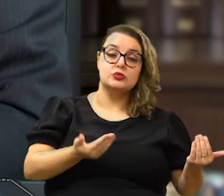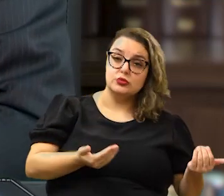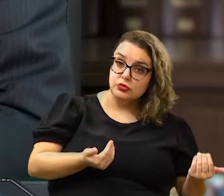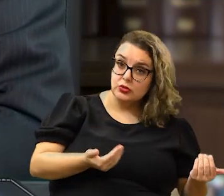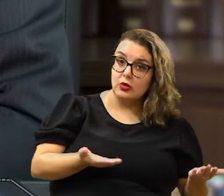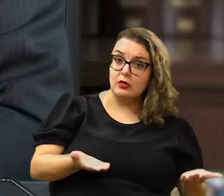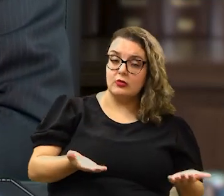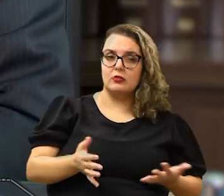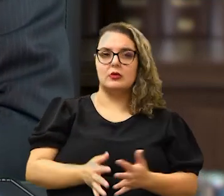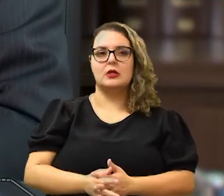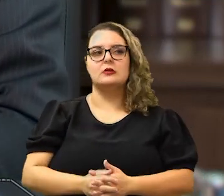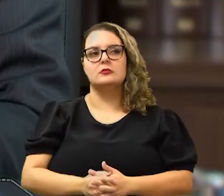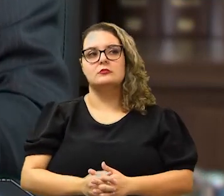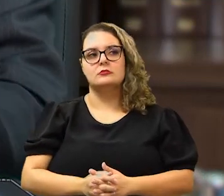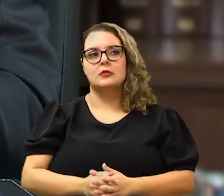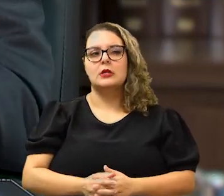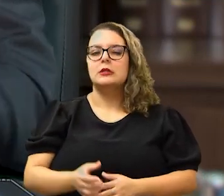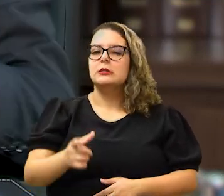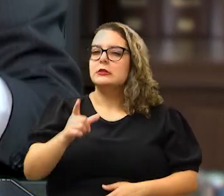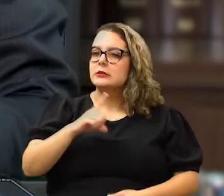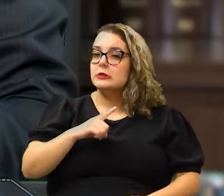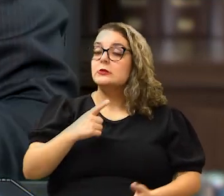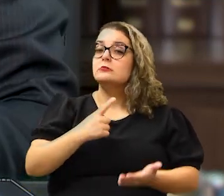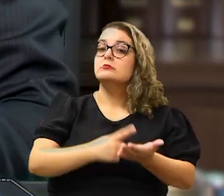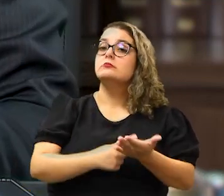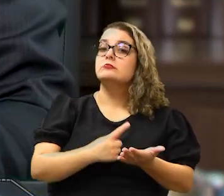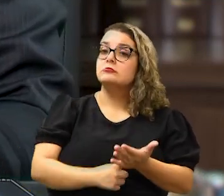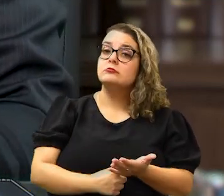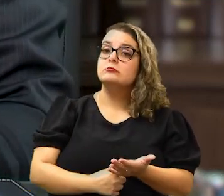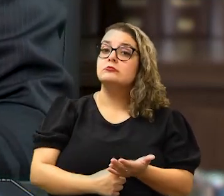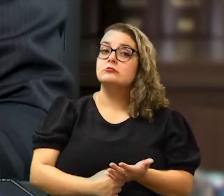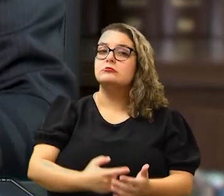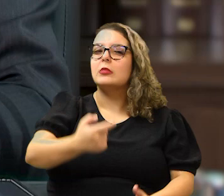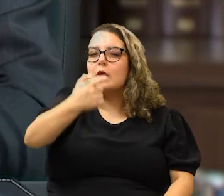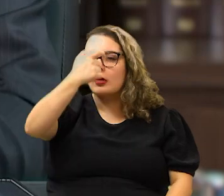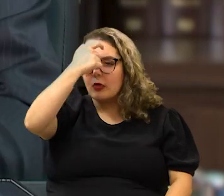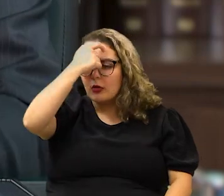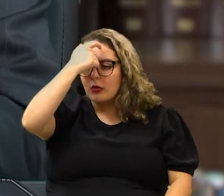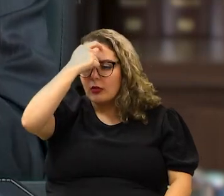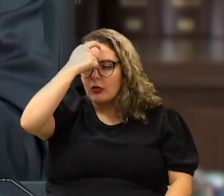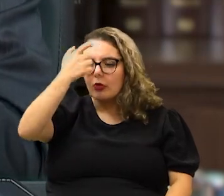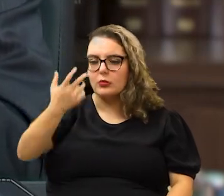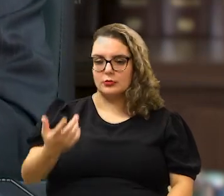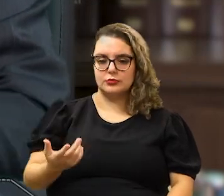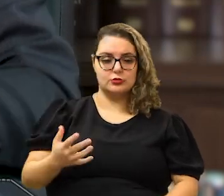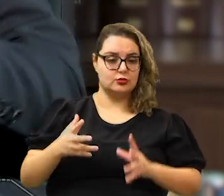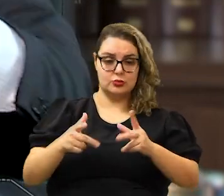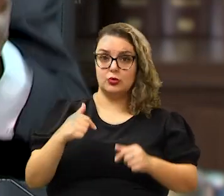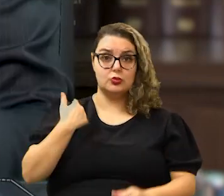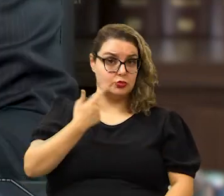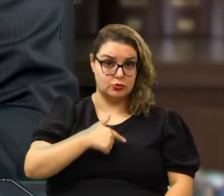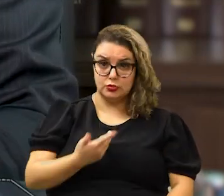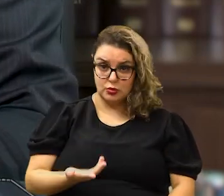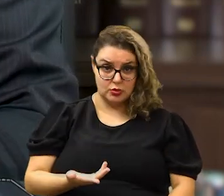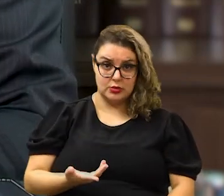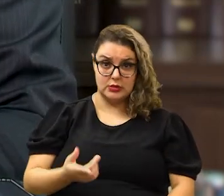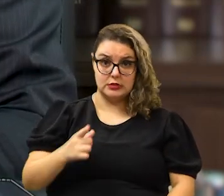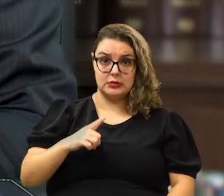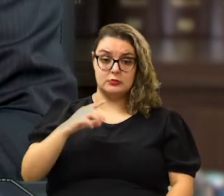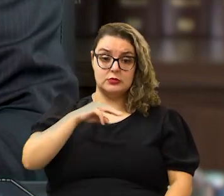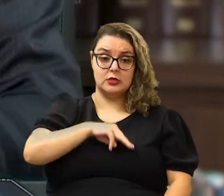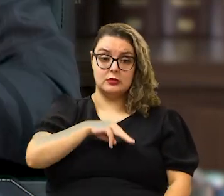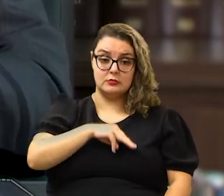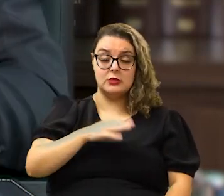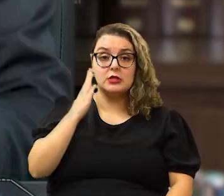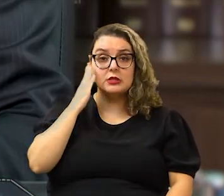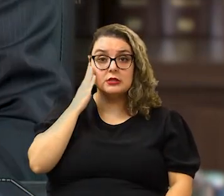tendo aquele compromisso. Um compromisso que todos nós temos o dever de saber o que acontece na